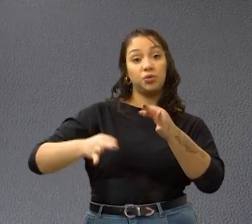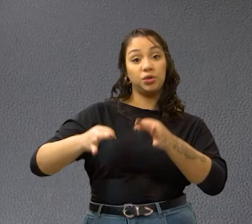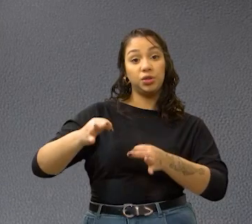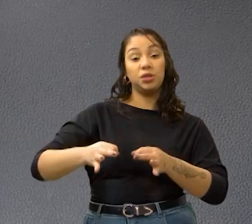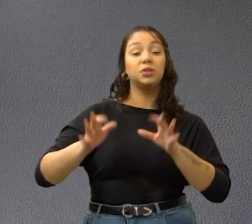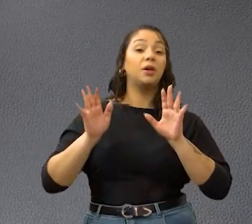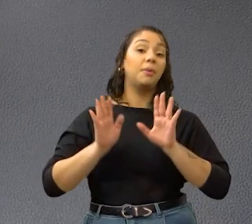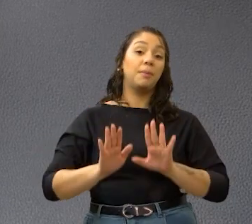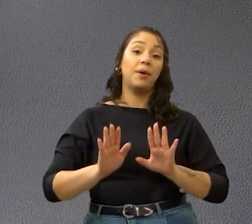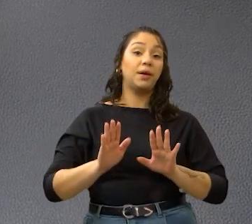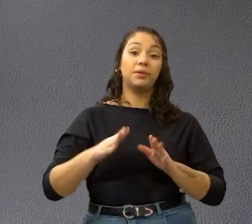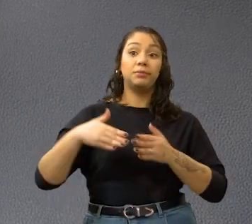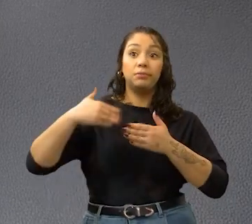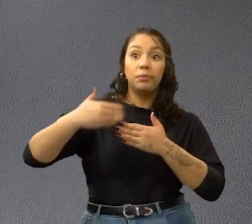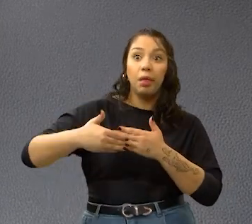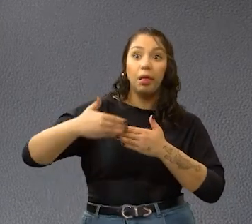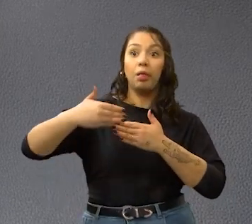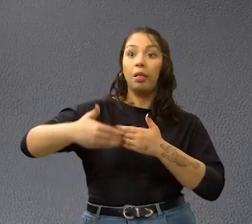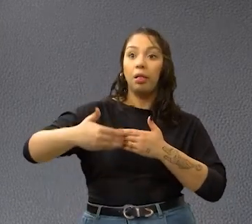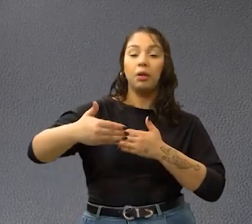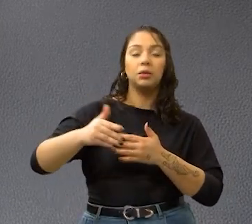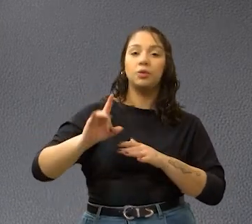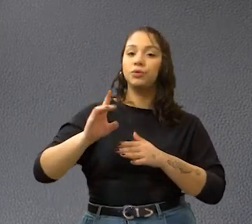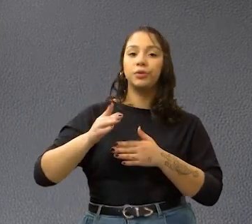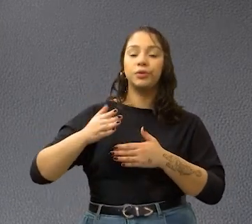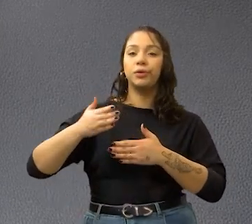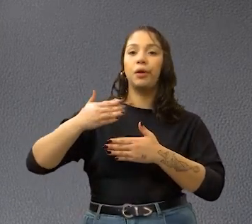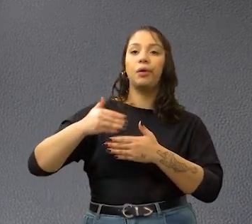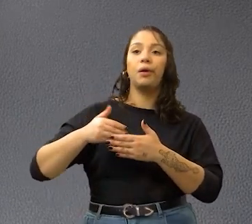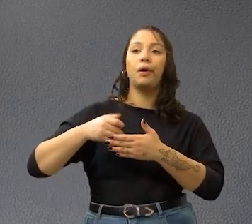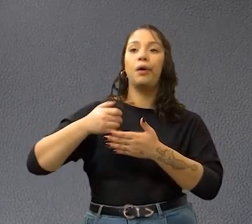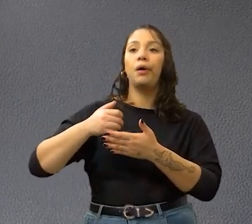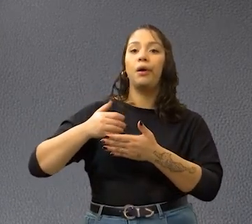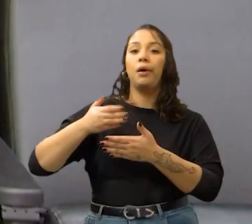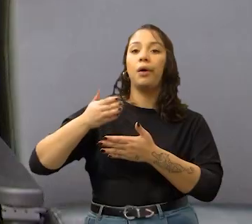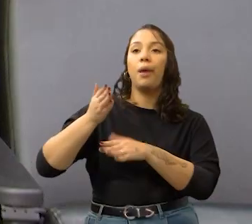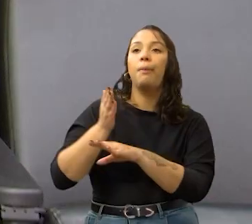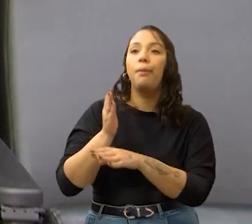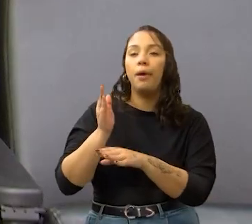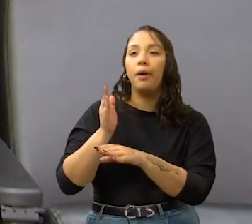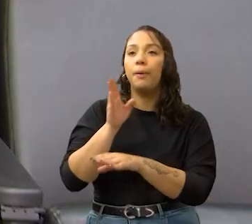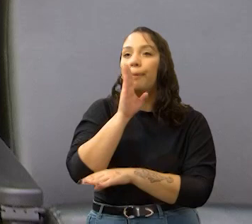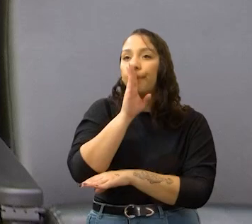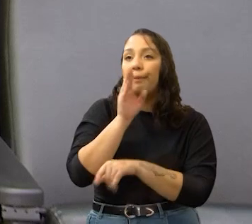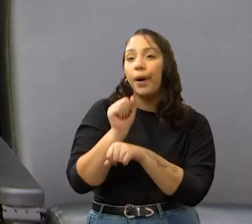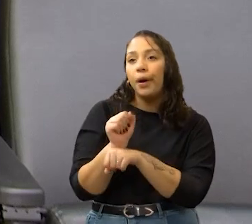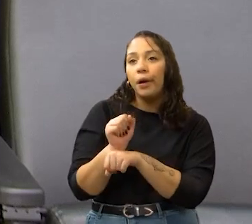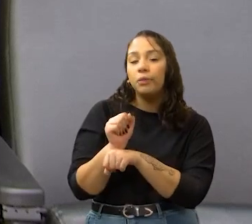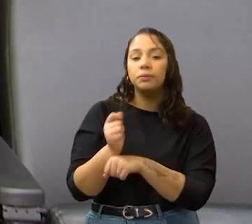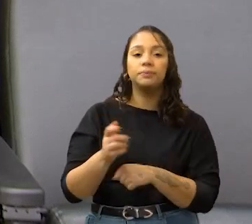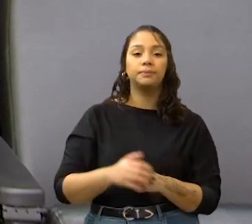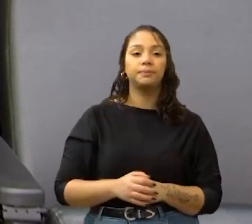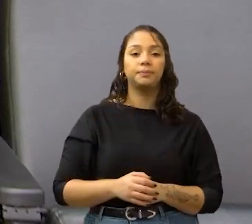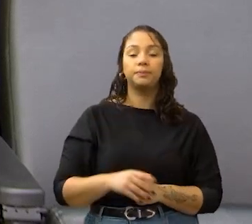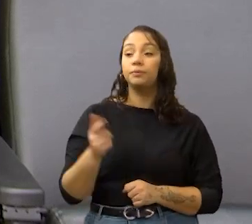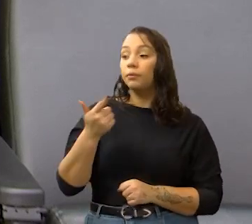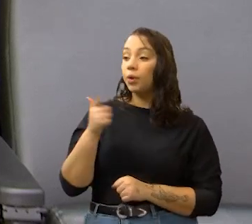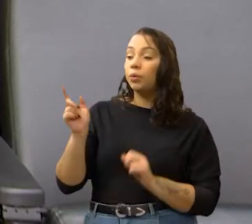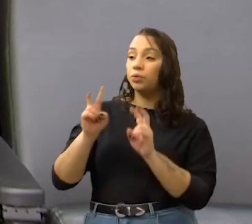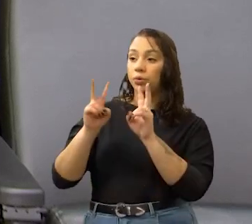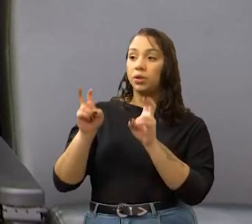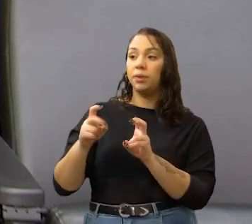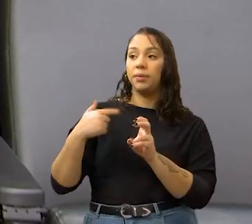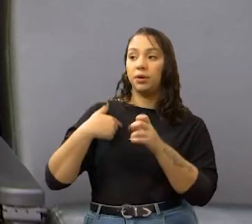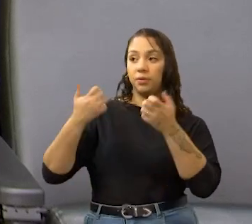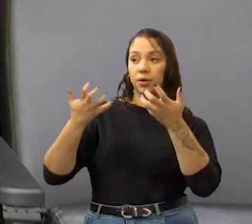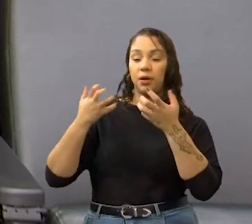justiça, mas não anda, fica parado. Vereadora, outro tema que eu queria citar com você,